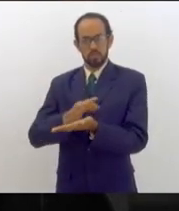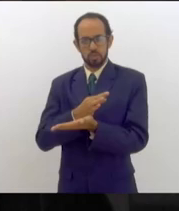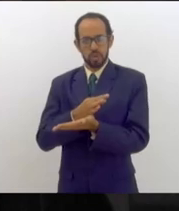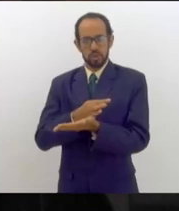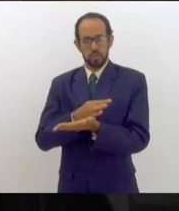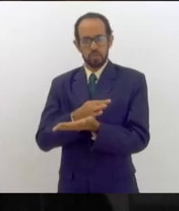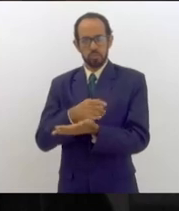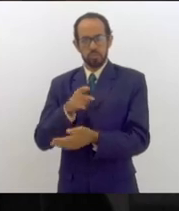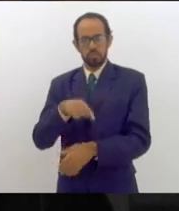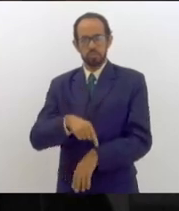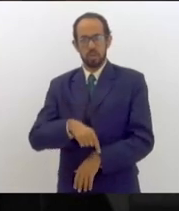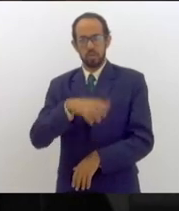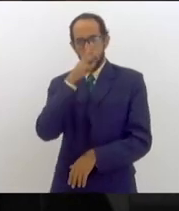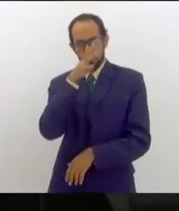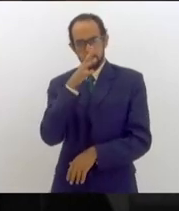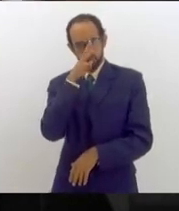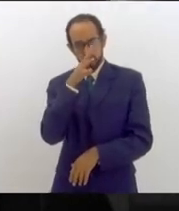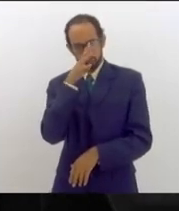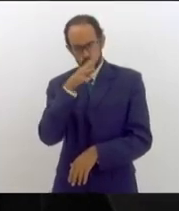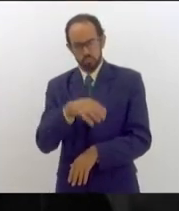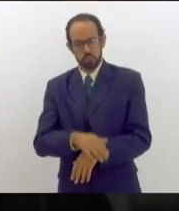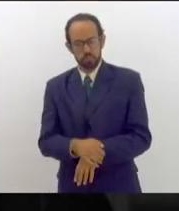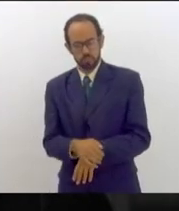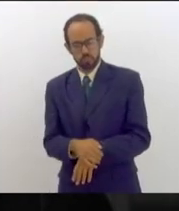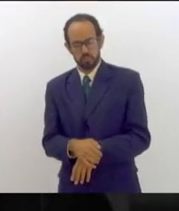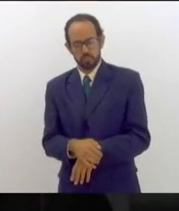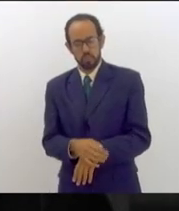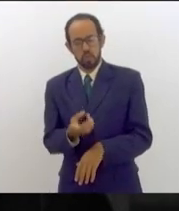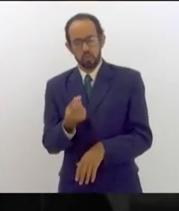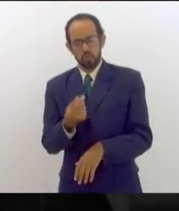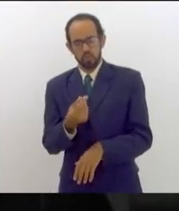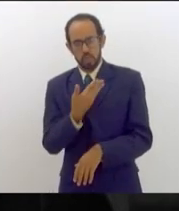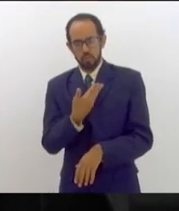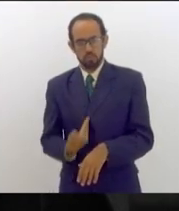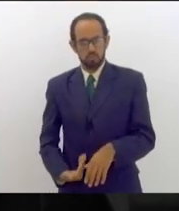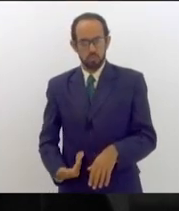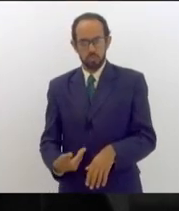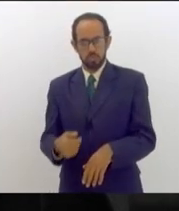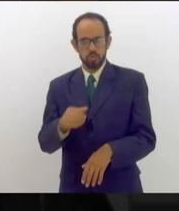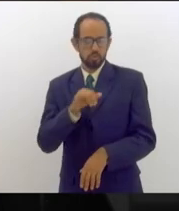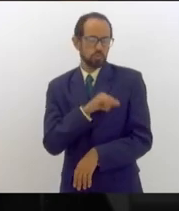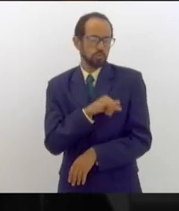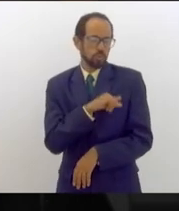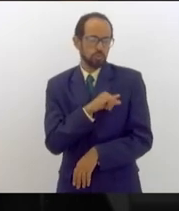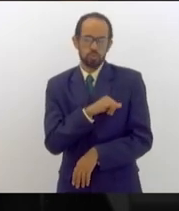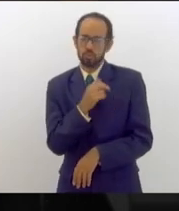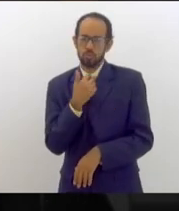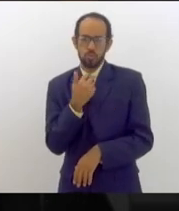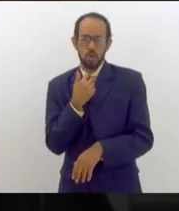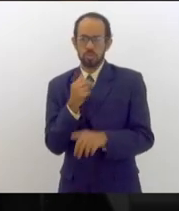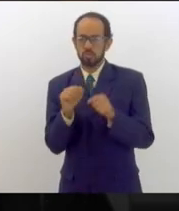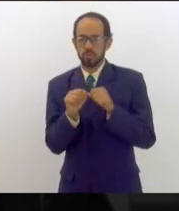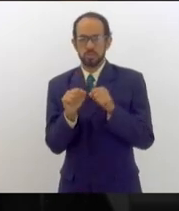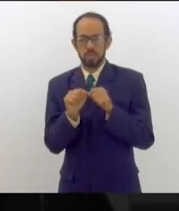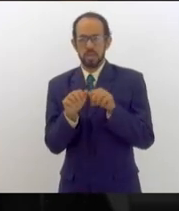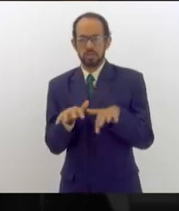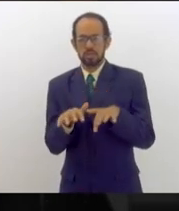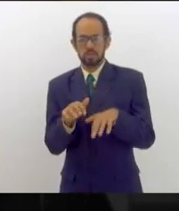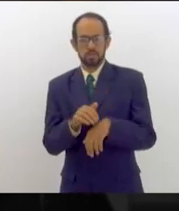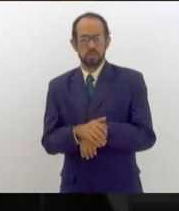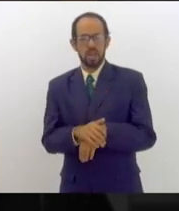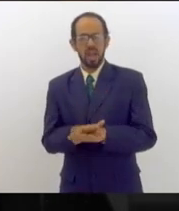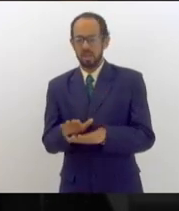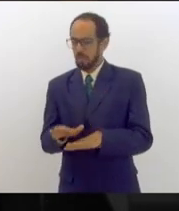é indecente os cofres Públicos do Estado do Rio de Janeiro não podem ser realizados dessa forma Ah mas o governo